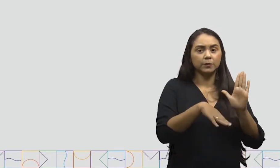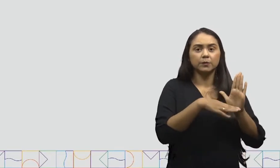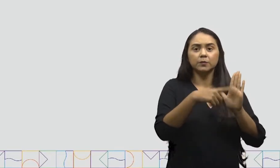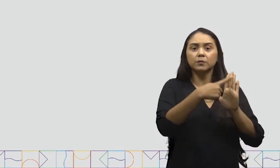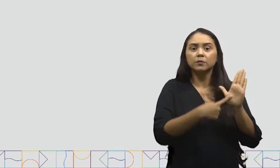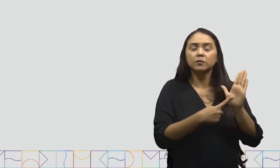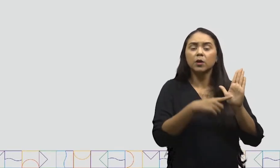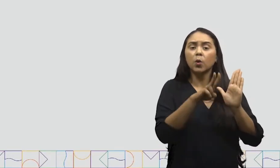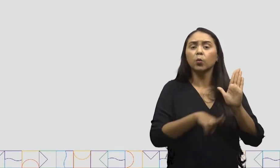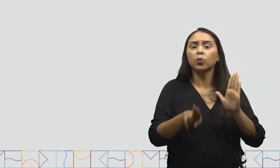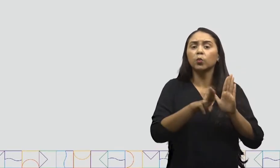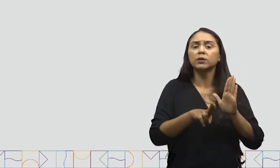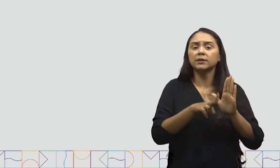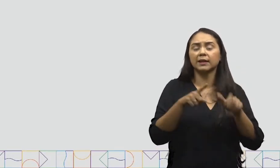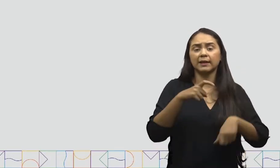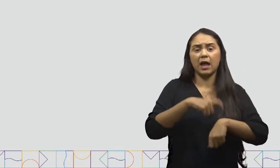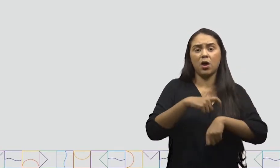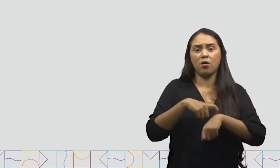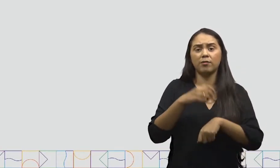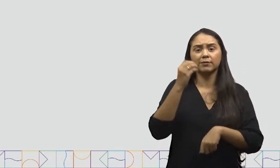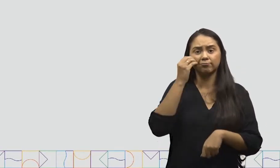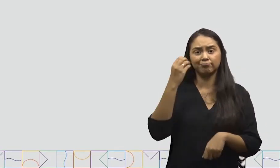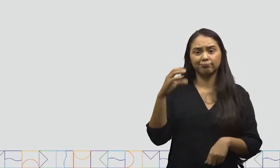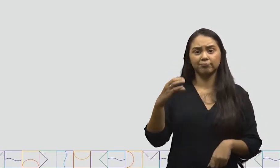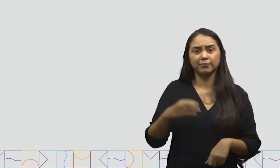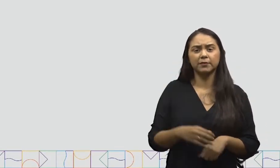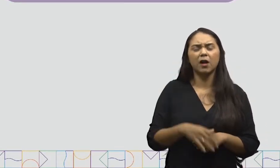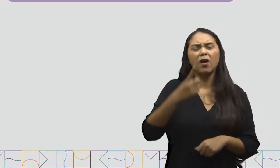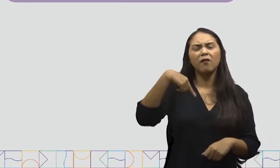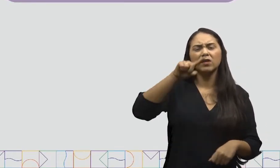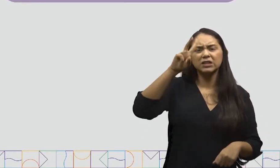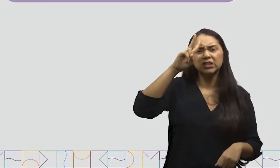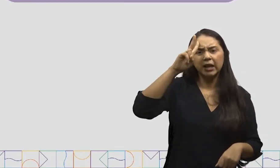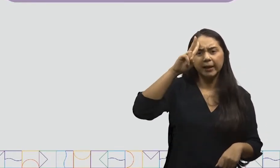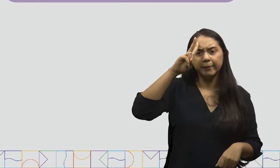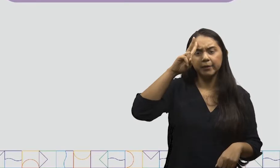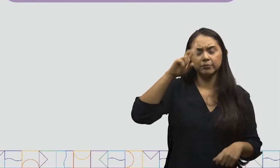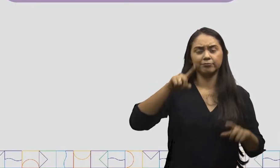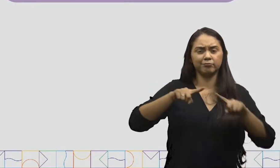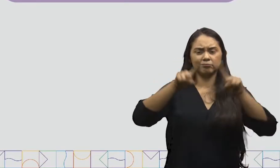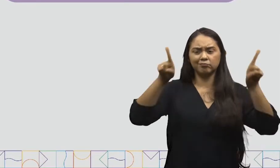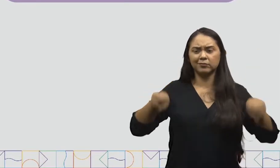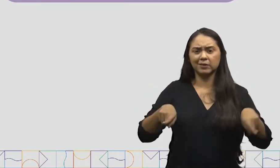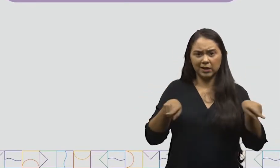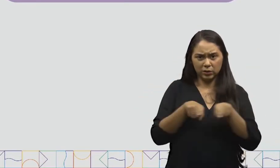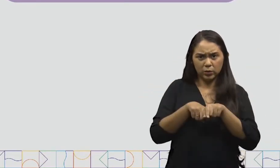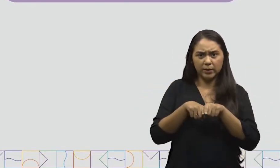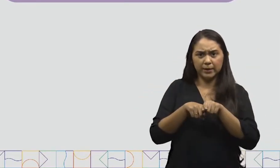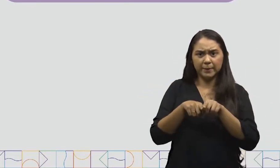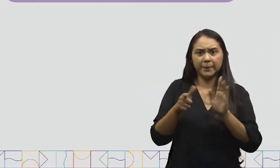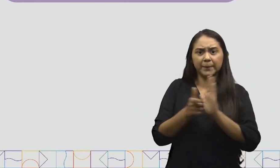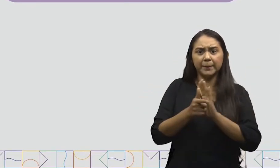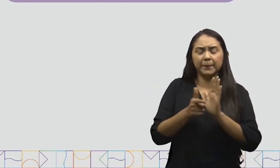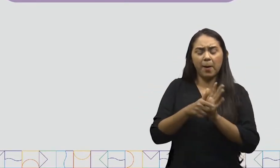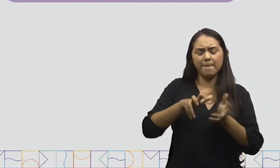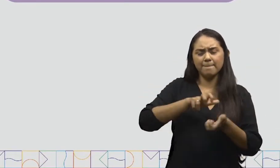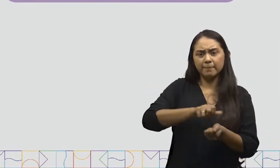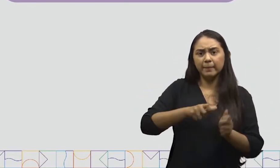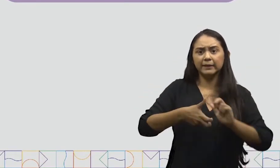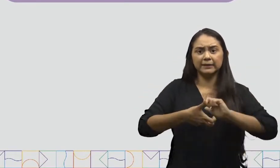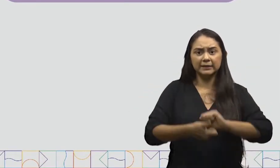utilizados para a experiência. Você lembra quais foram? Isso mesmo, uma cartolina, uma massinha,